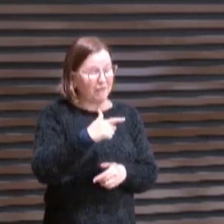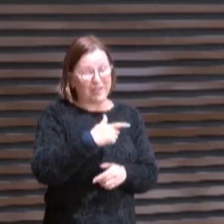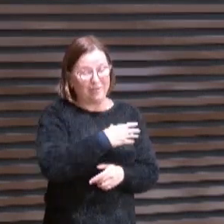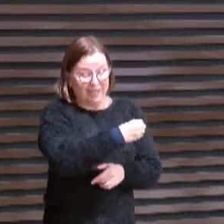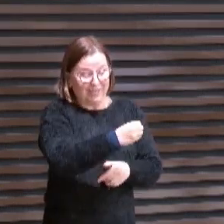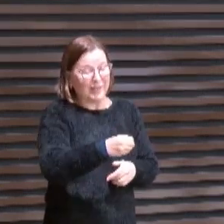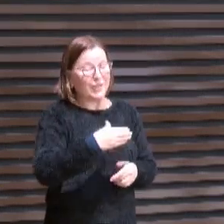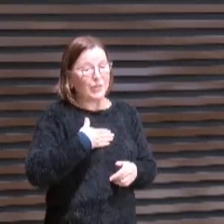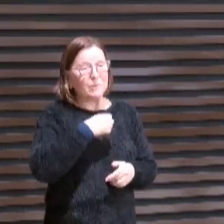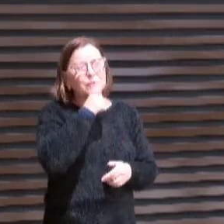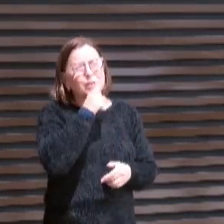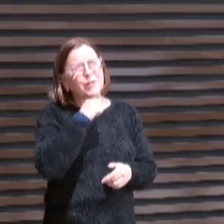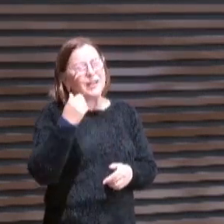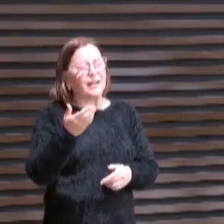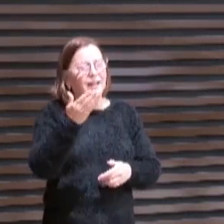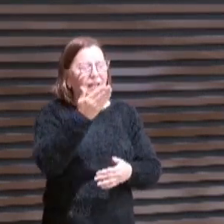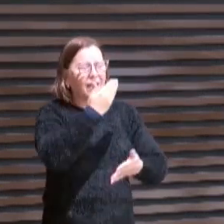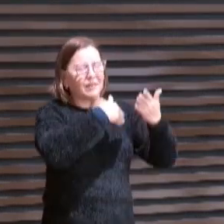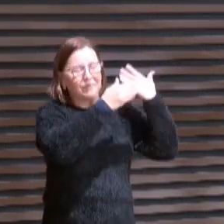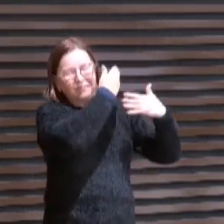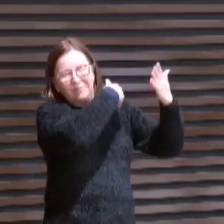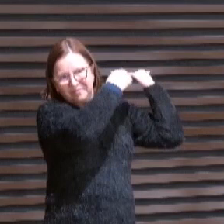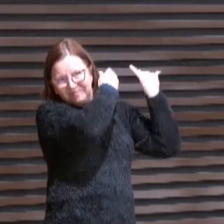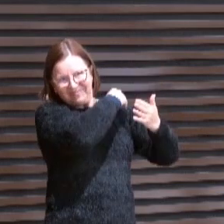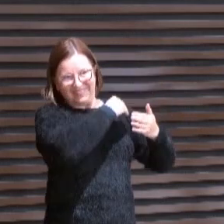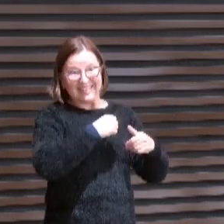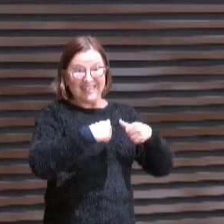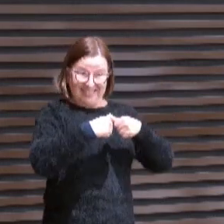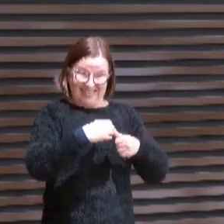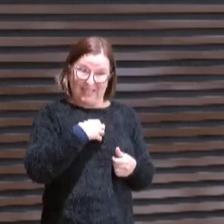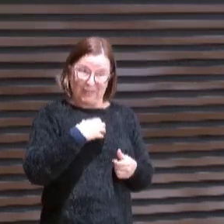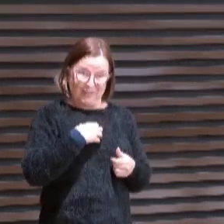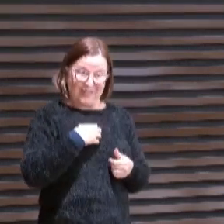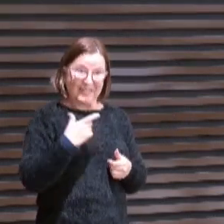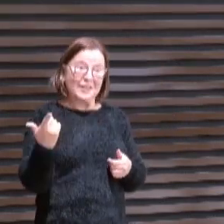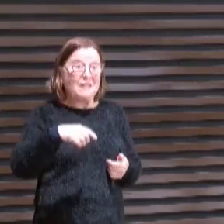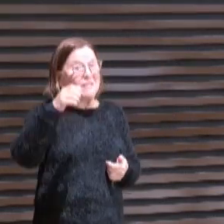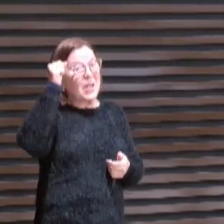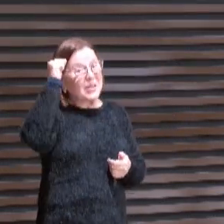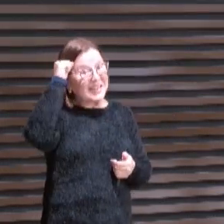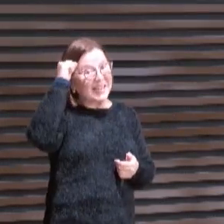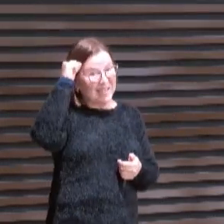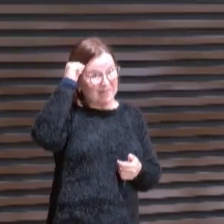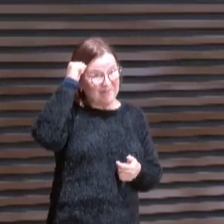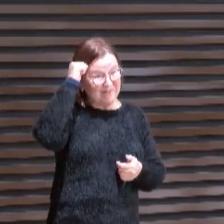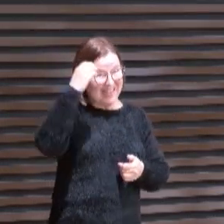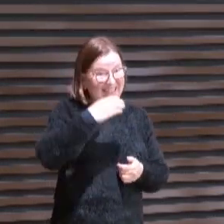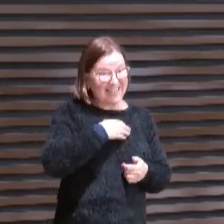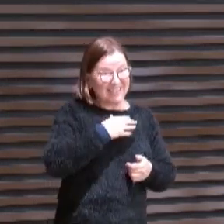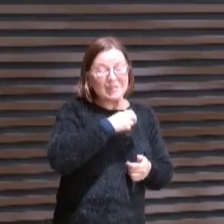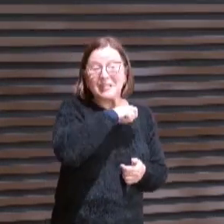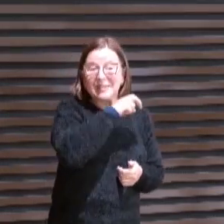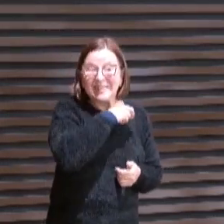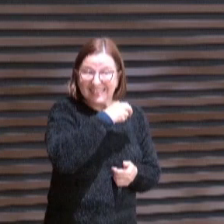meu penta, e veio de Adão. E essa natureza de Adão é a natureza da serpente, é uma raça